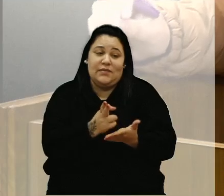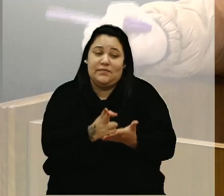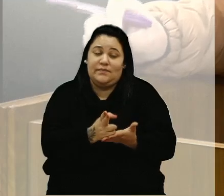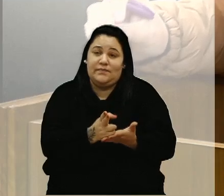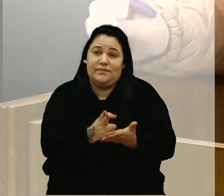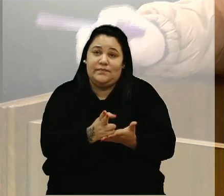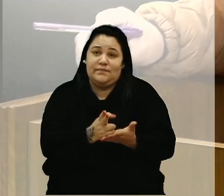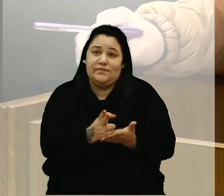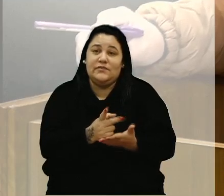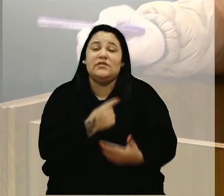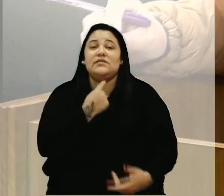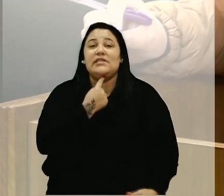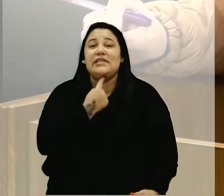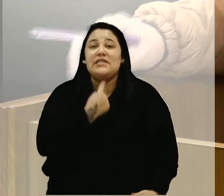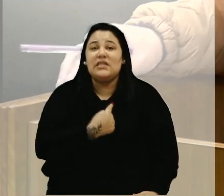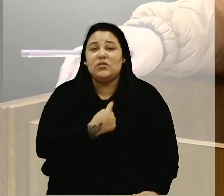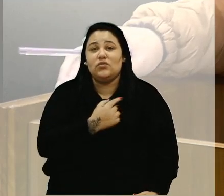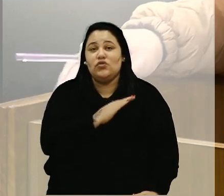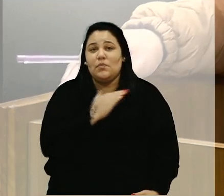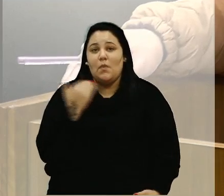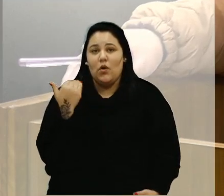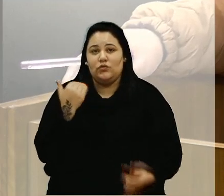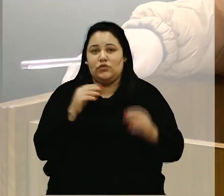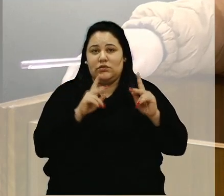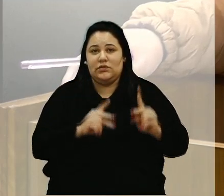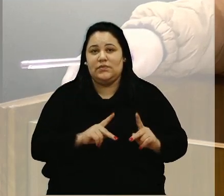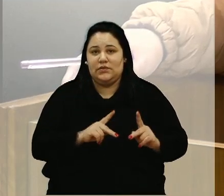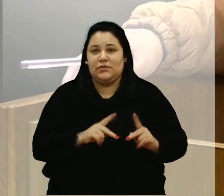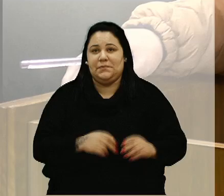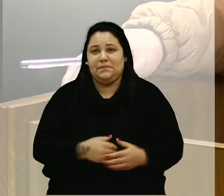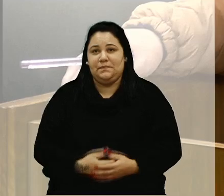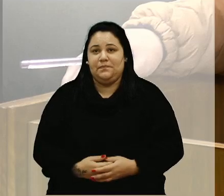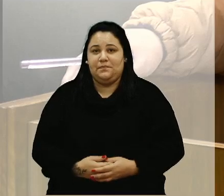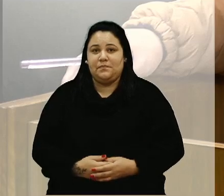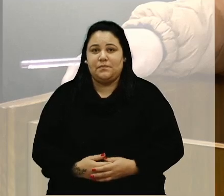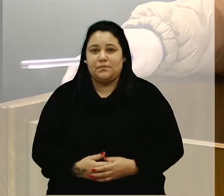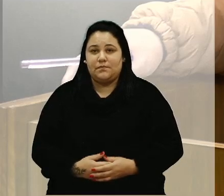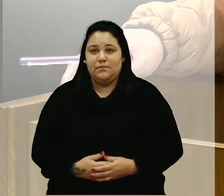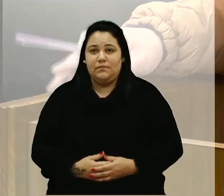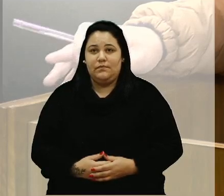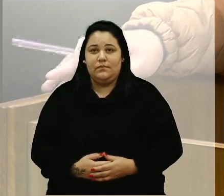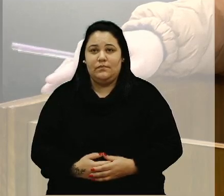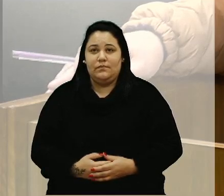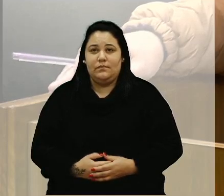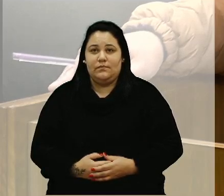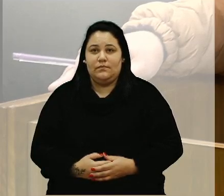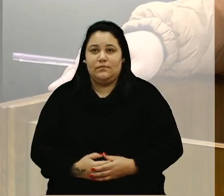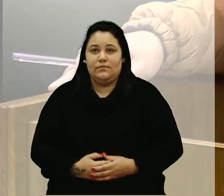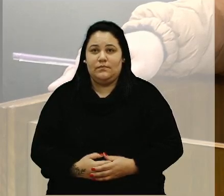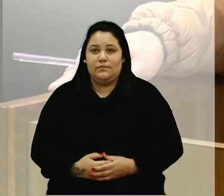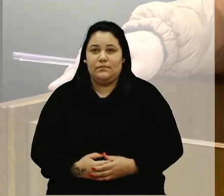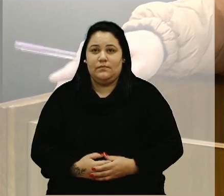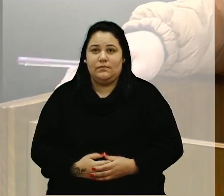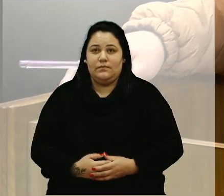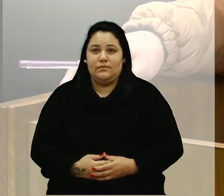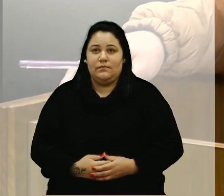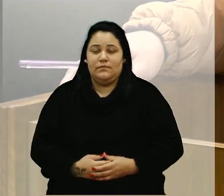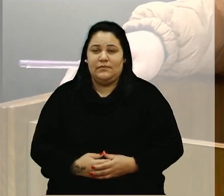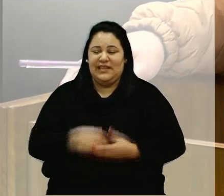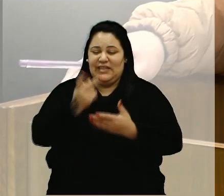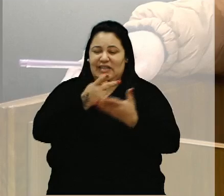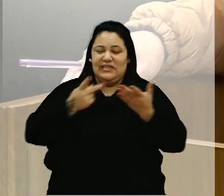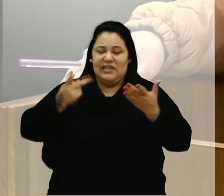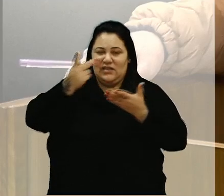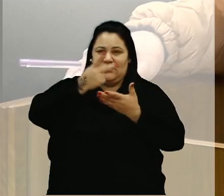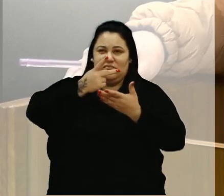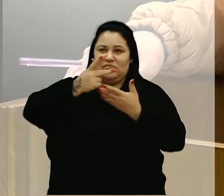O desejo de morte das pessoas de direita. Parte, vereador. É ilustrações com a cabeça do ex-presidente Bolsonaro,